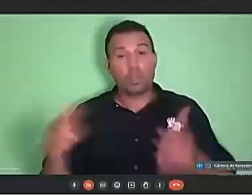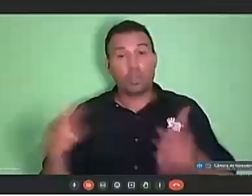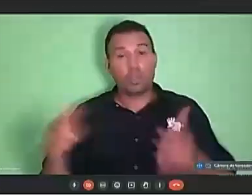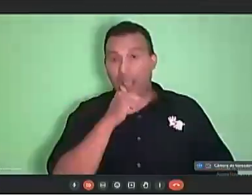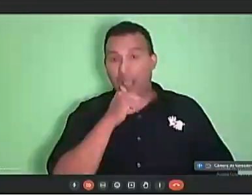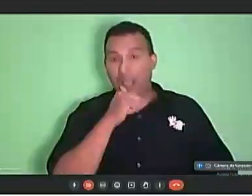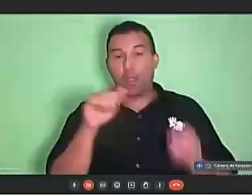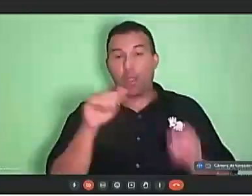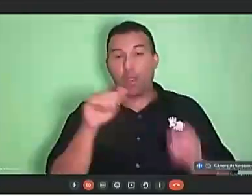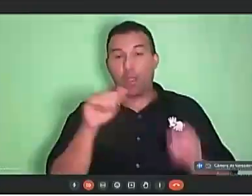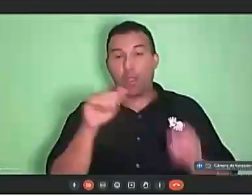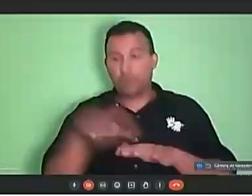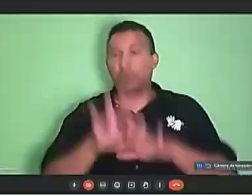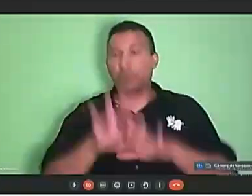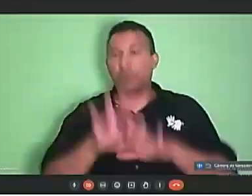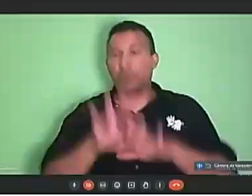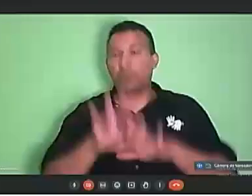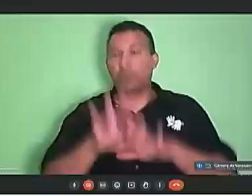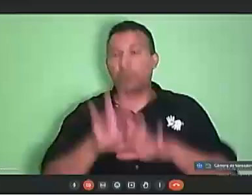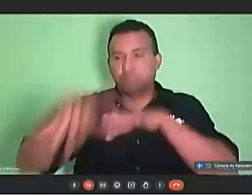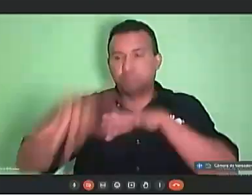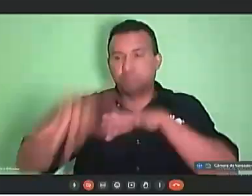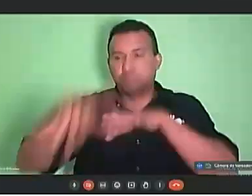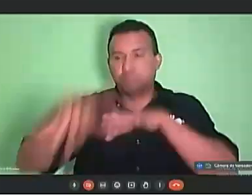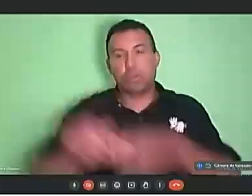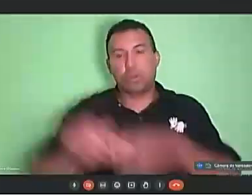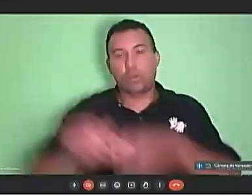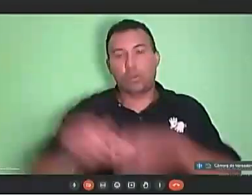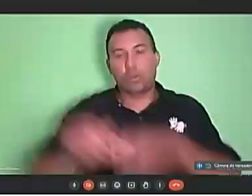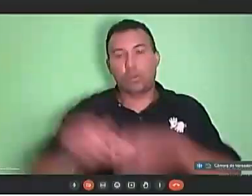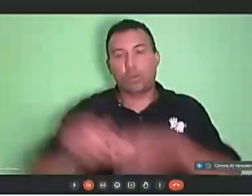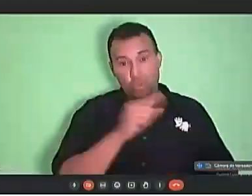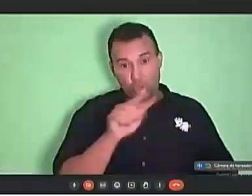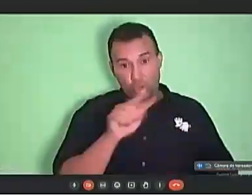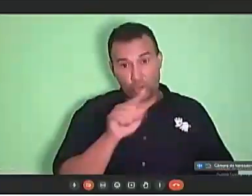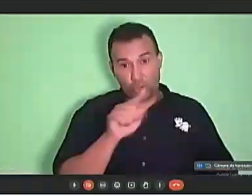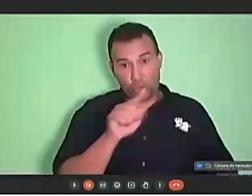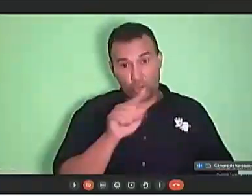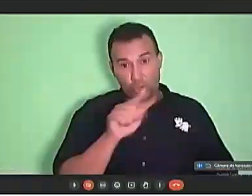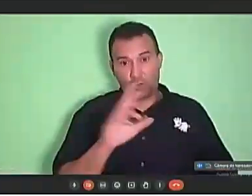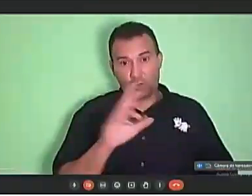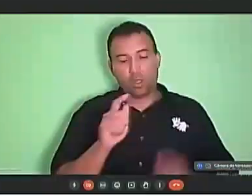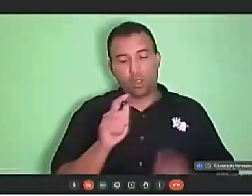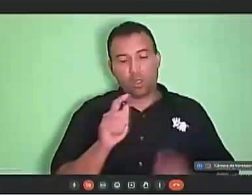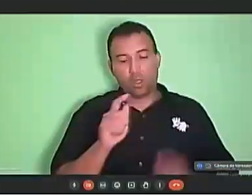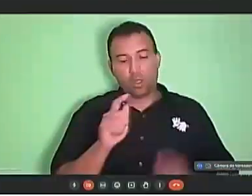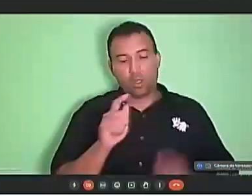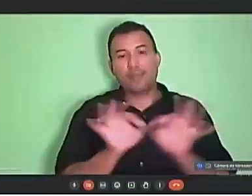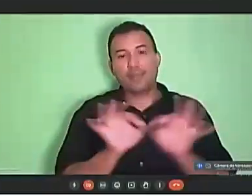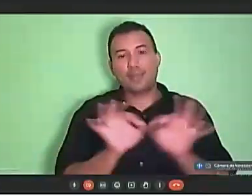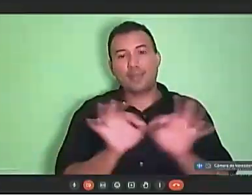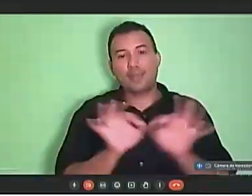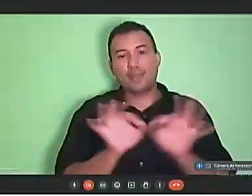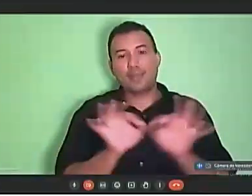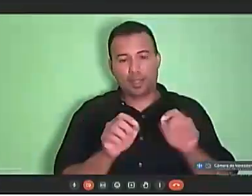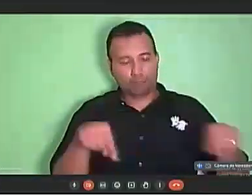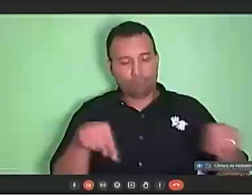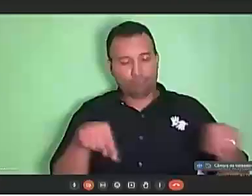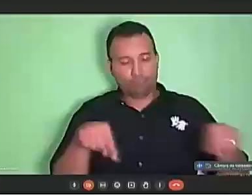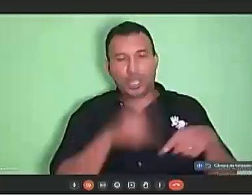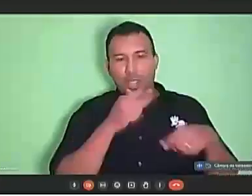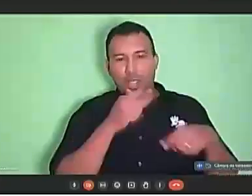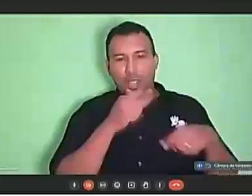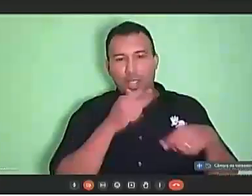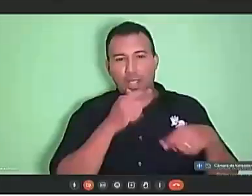embora. União da Vitória já é um controle de canal. O rio tem que vencer 27 quilômetros